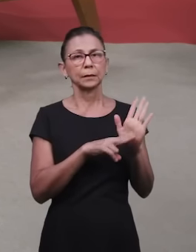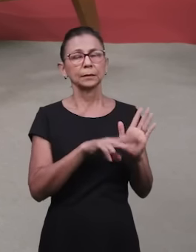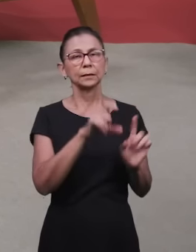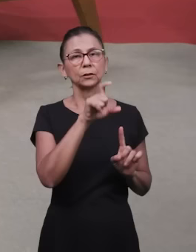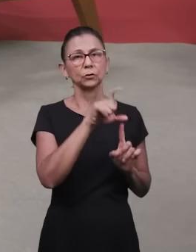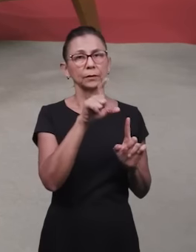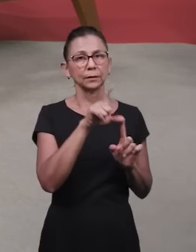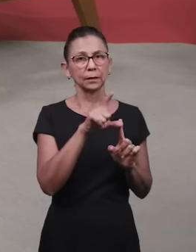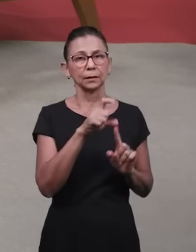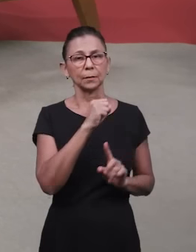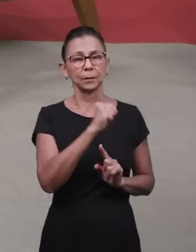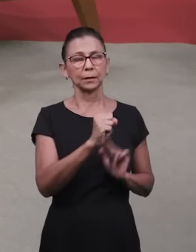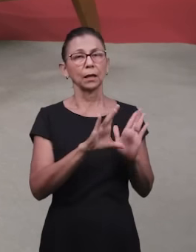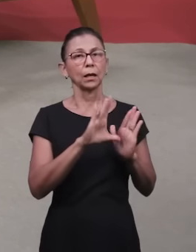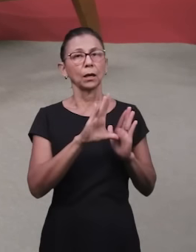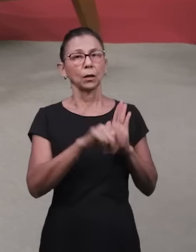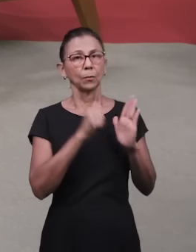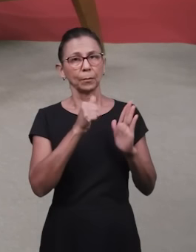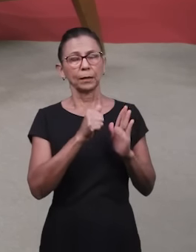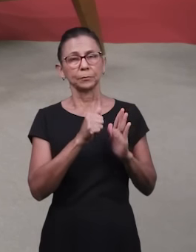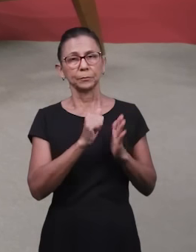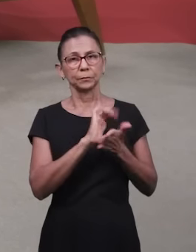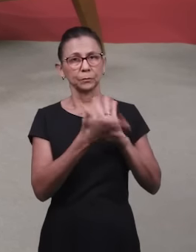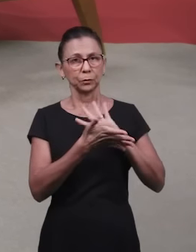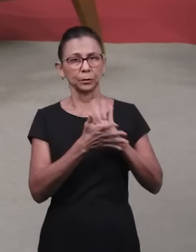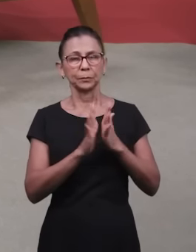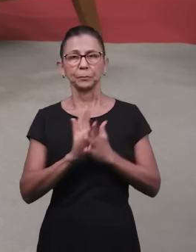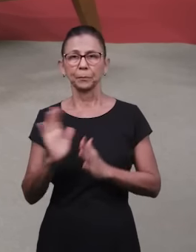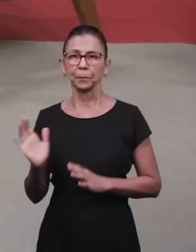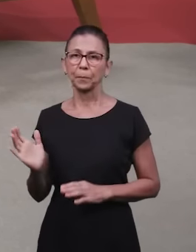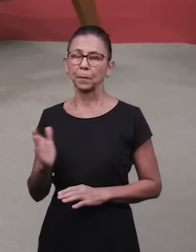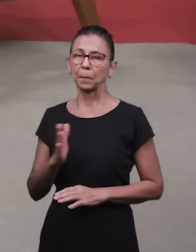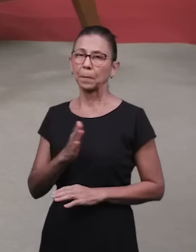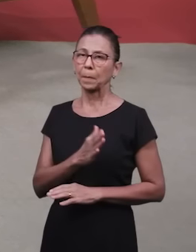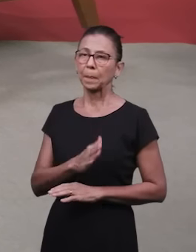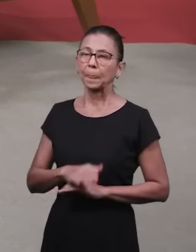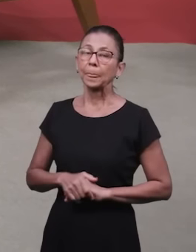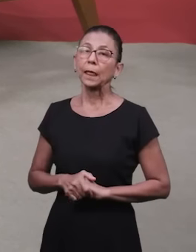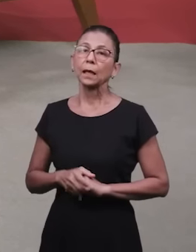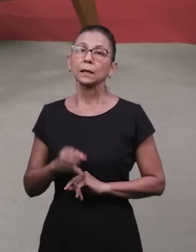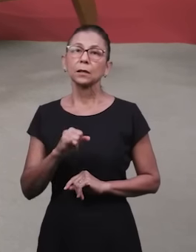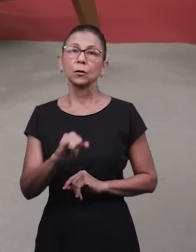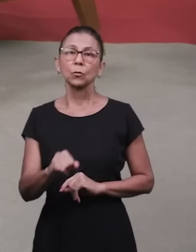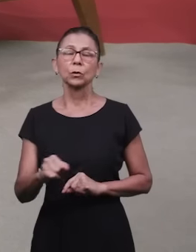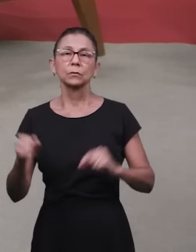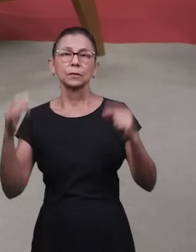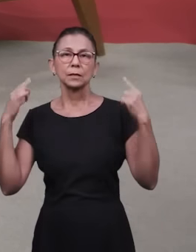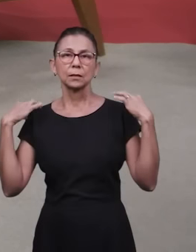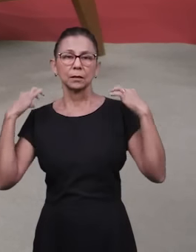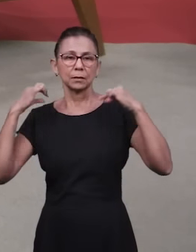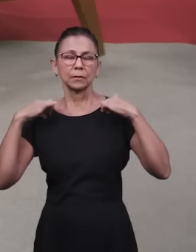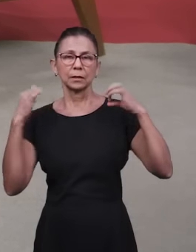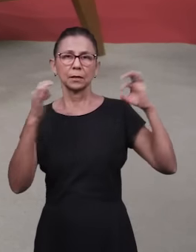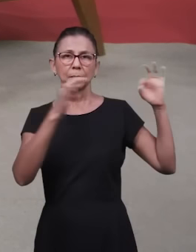Então, quando ele tira as vestes de salvação, o que ele compromete? A fé. Porque a fé